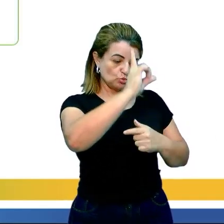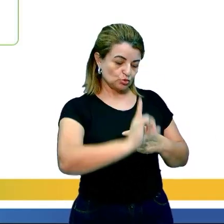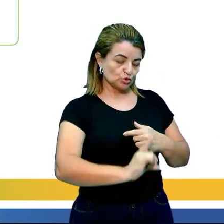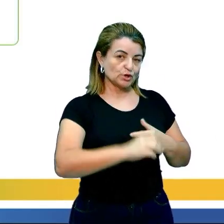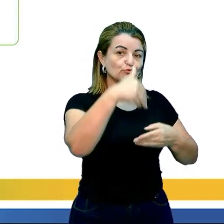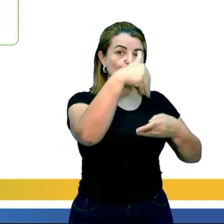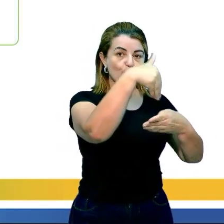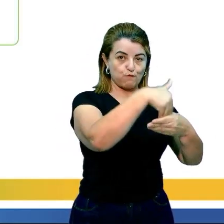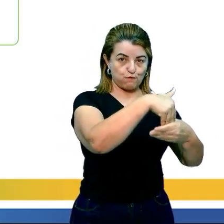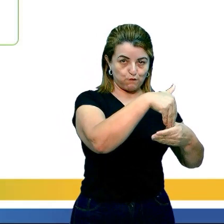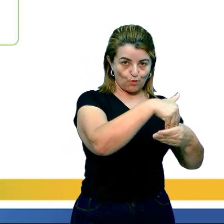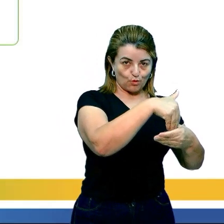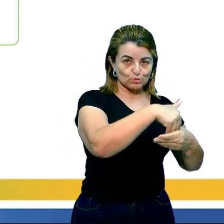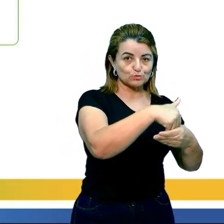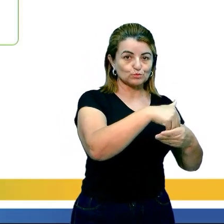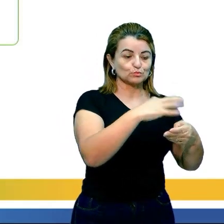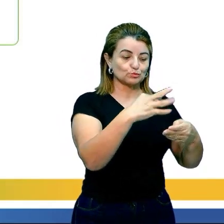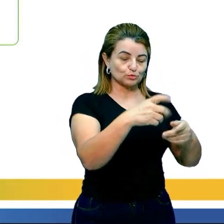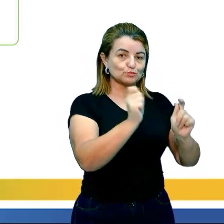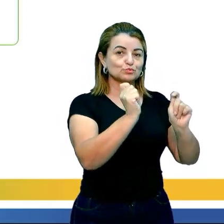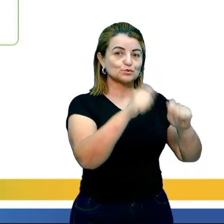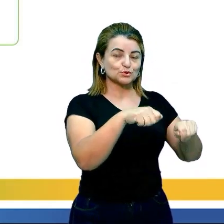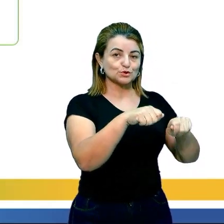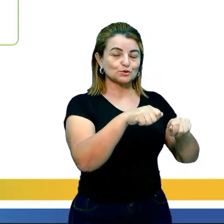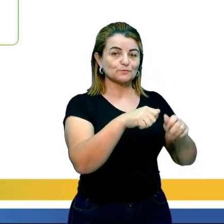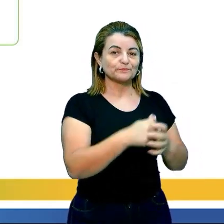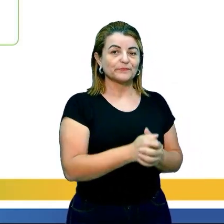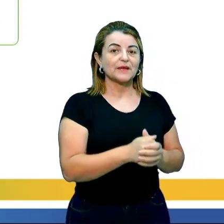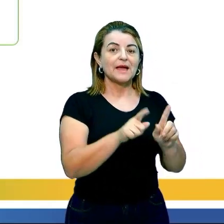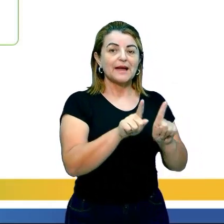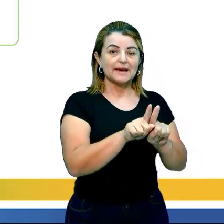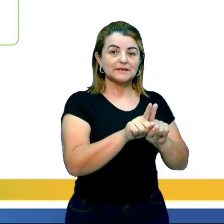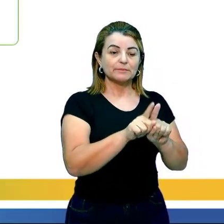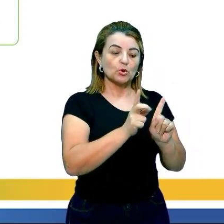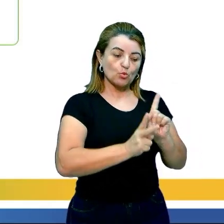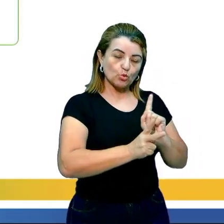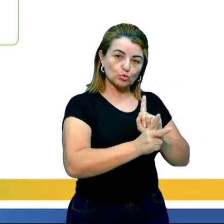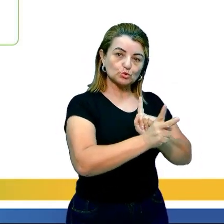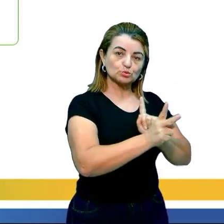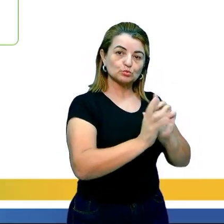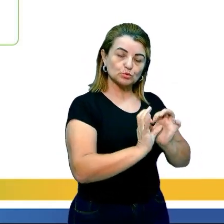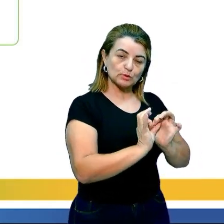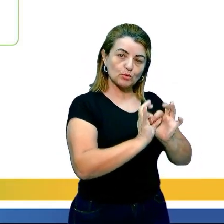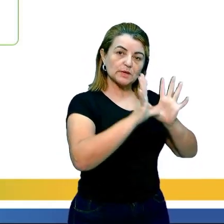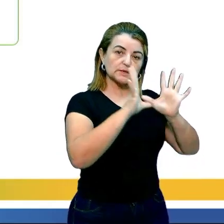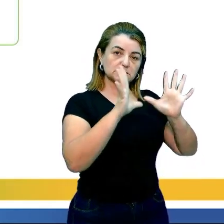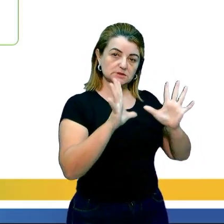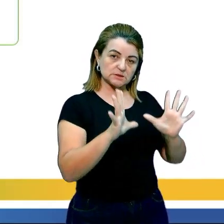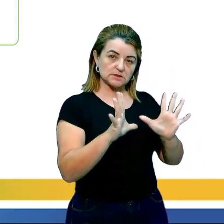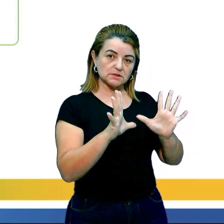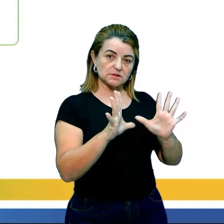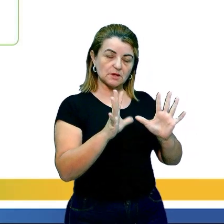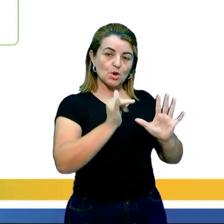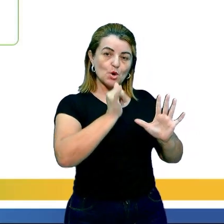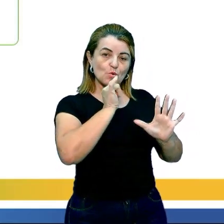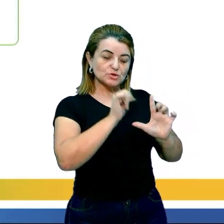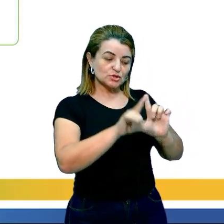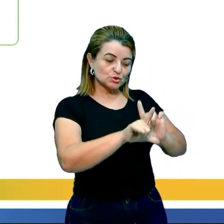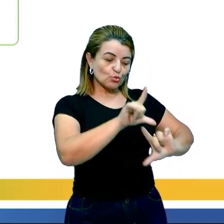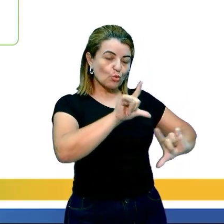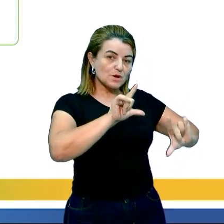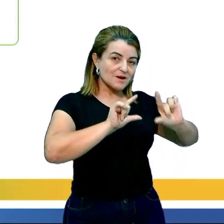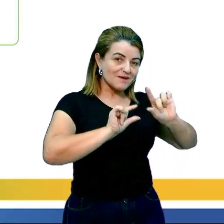assembleias e também estabelecer a democracia o ato de escolha de elaboração